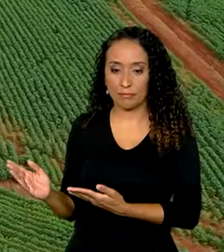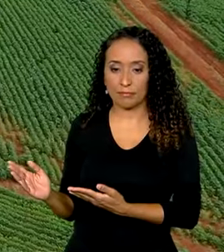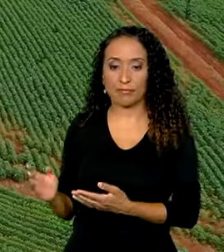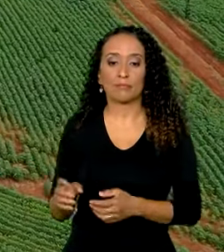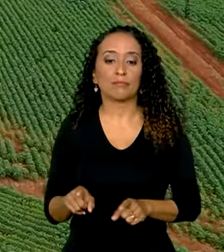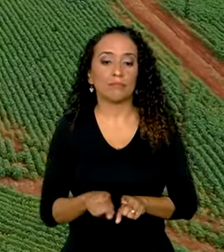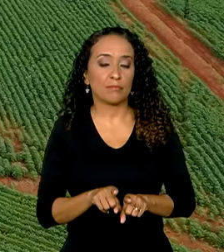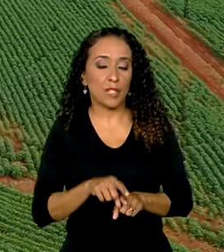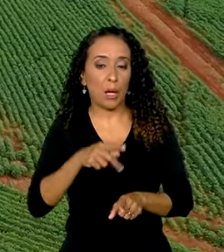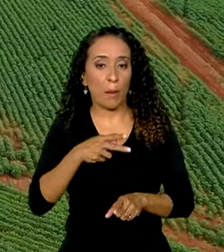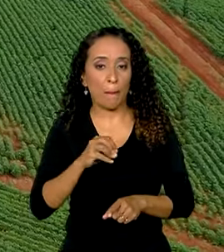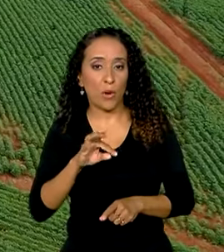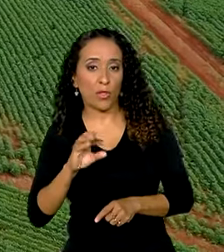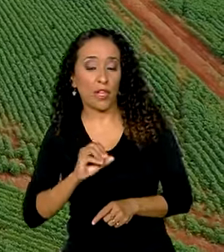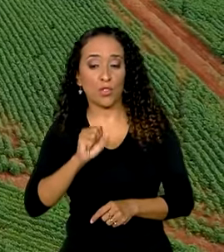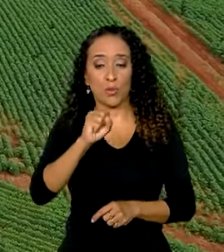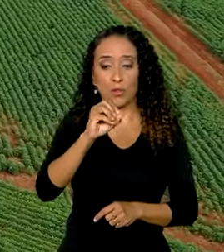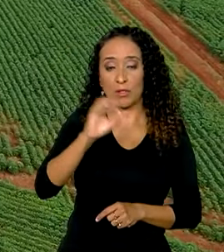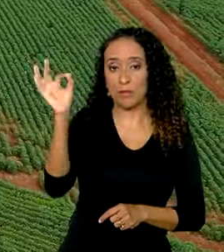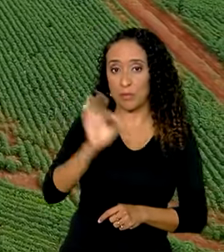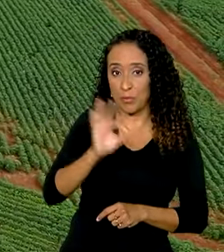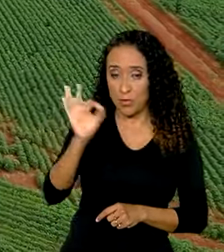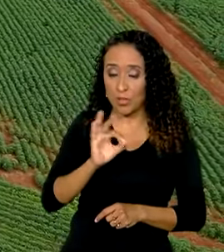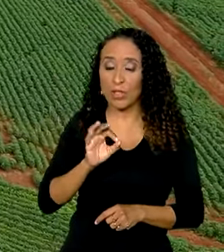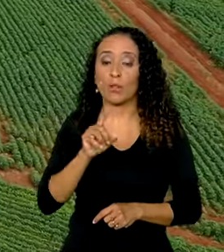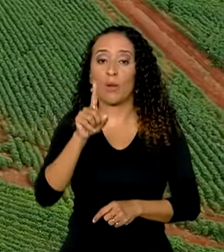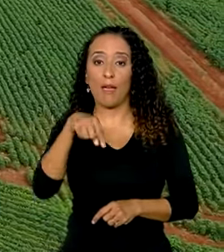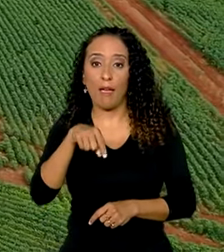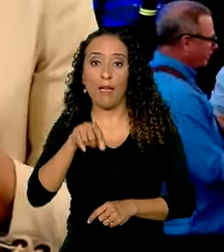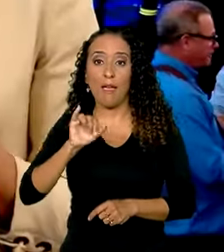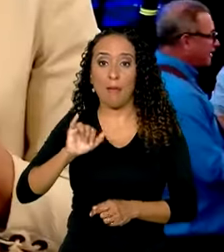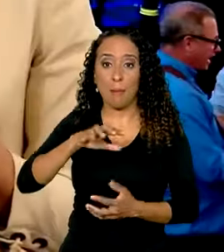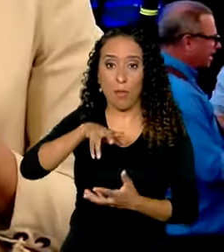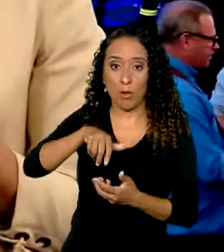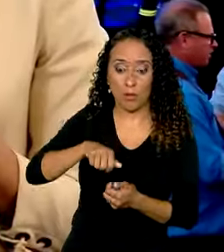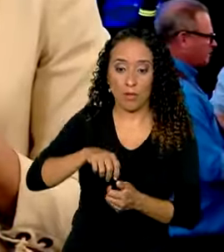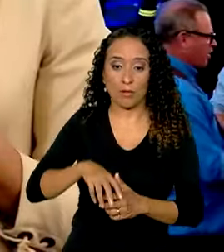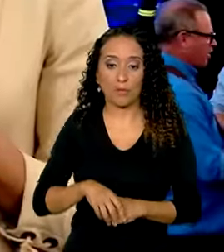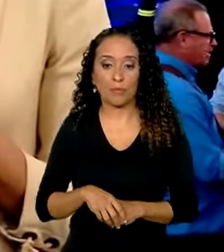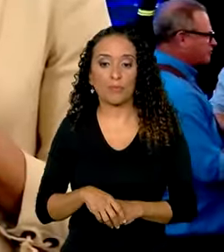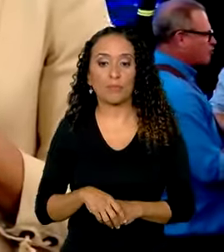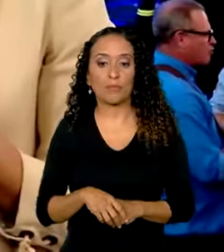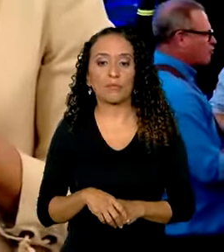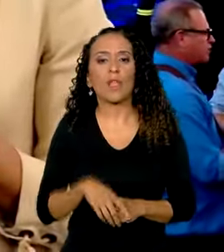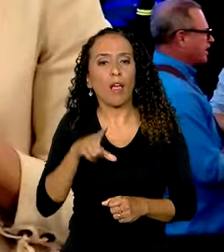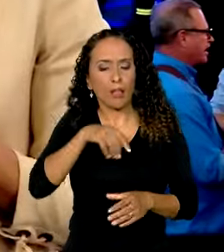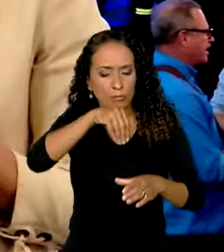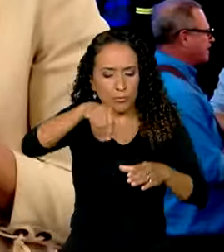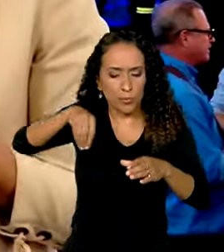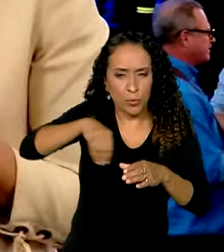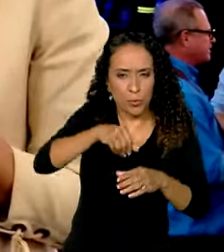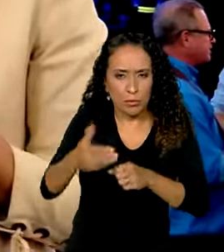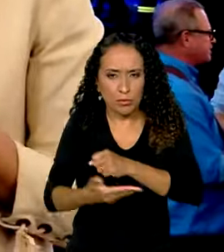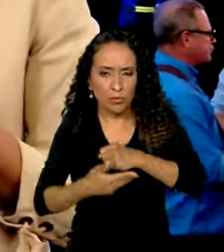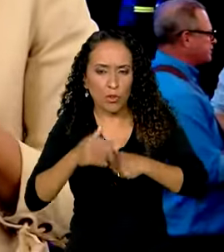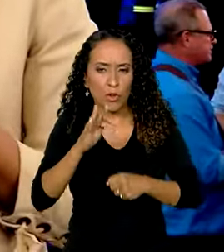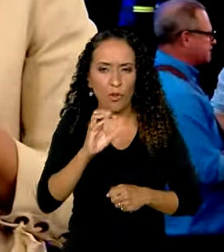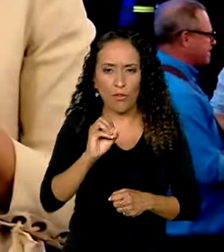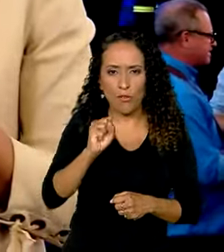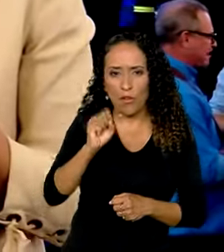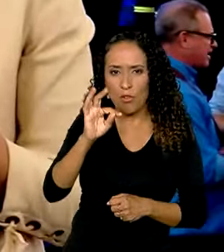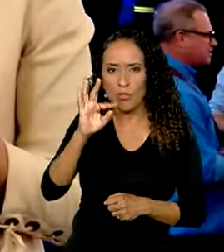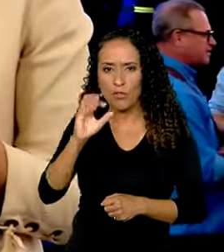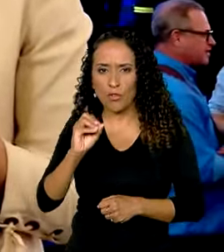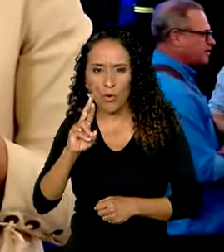potássio. 80% desses insumos são importados. E são os fertilizantes à base de fósforo ou